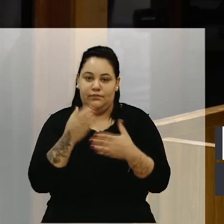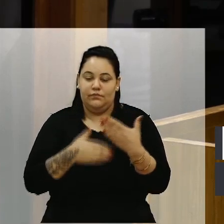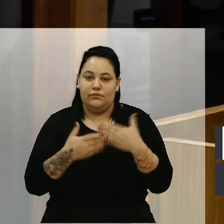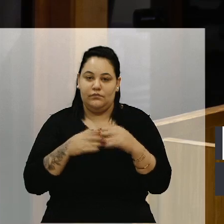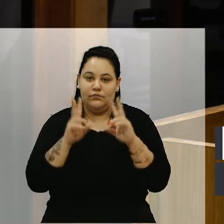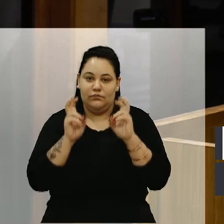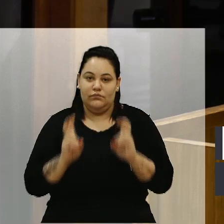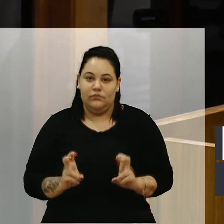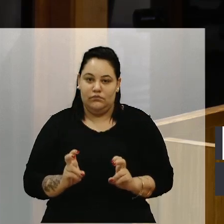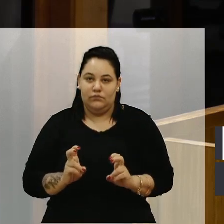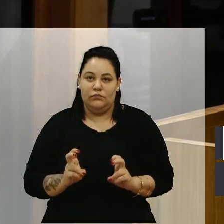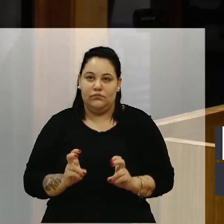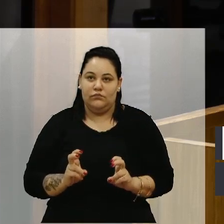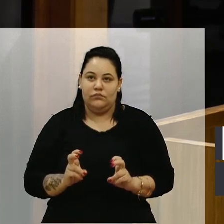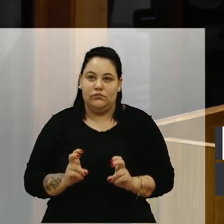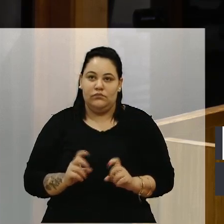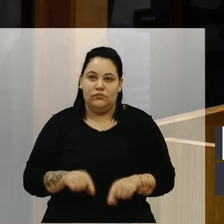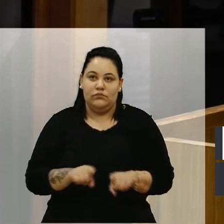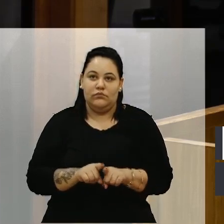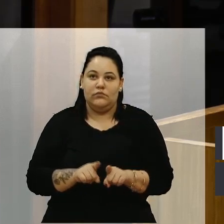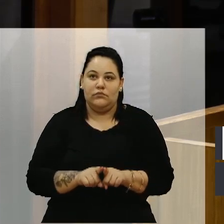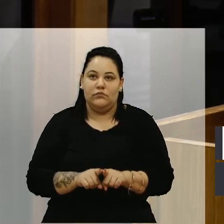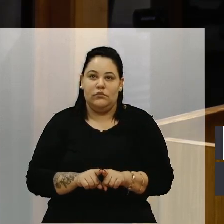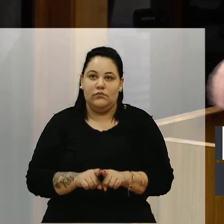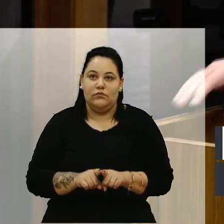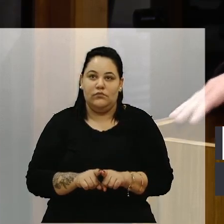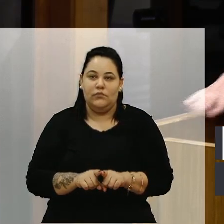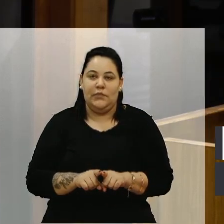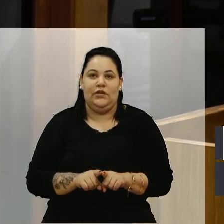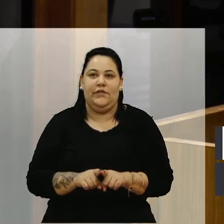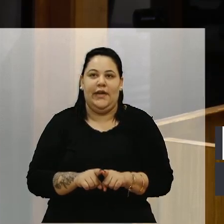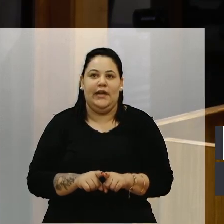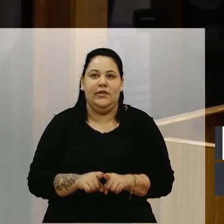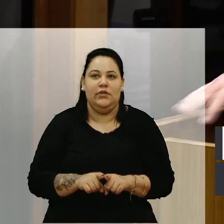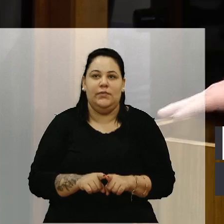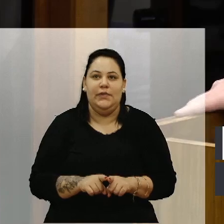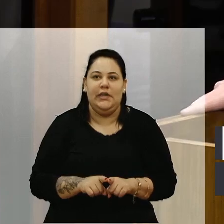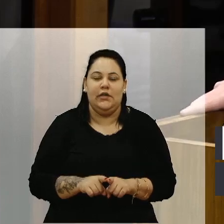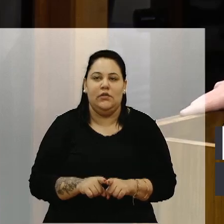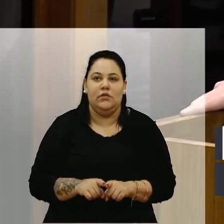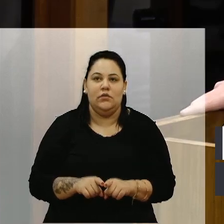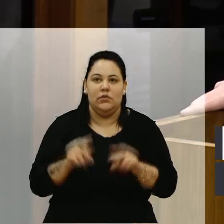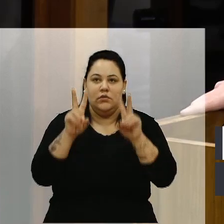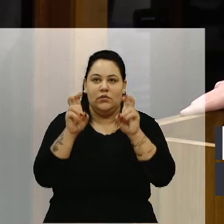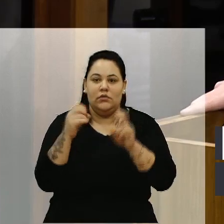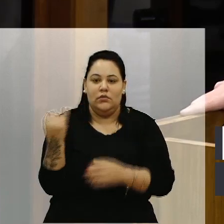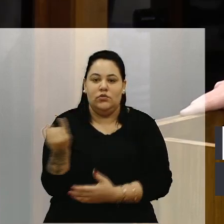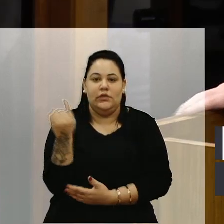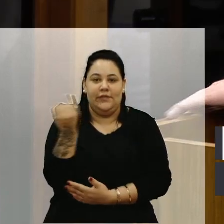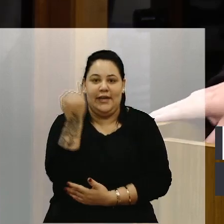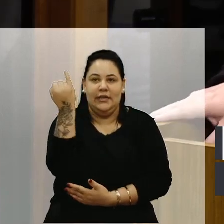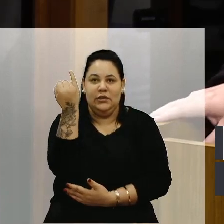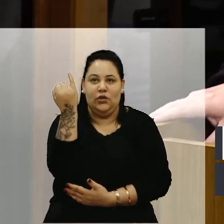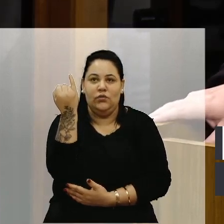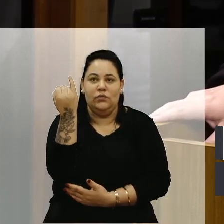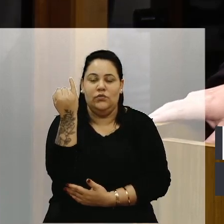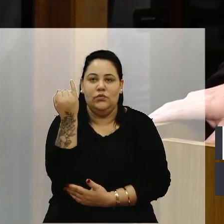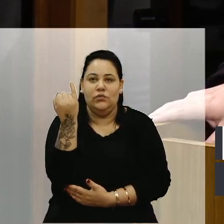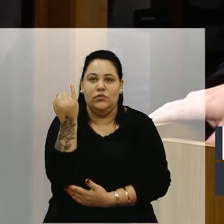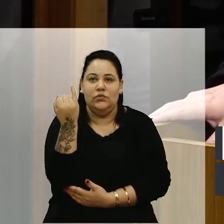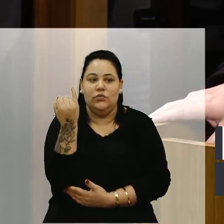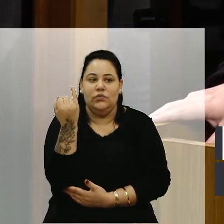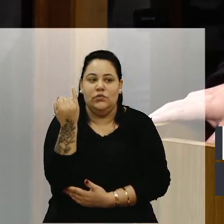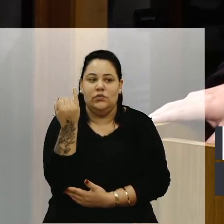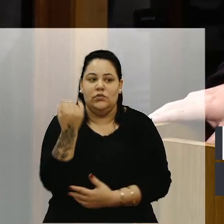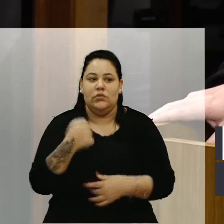pelos vereadores são assuntos de relevância para a sociedade, assuntos